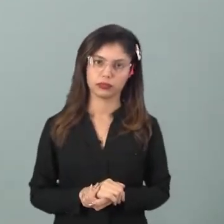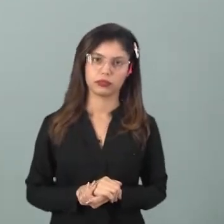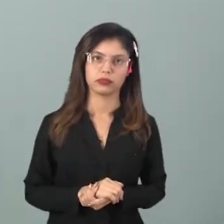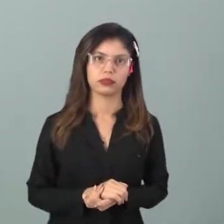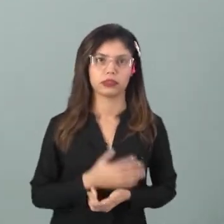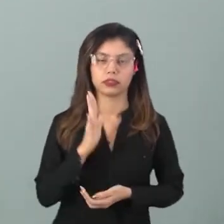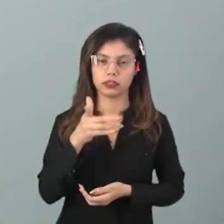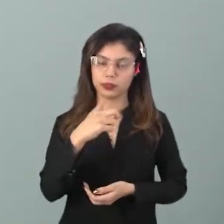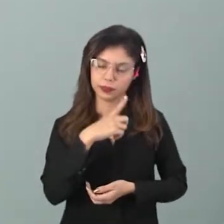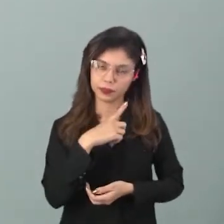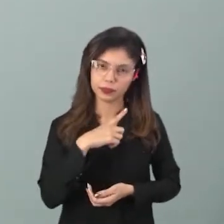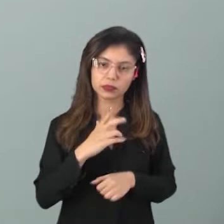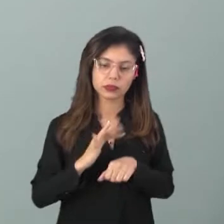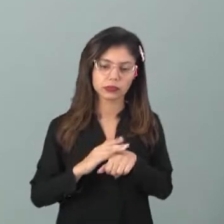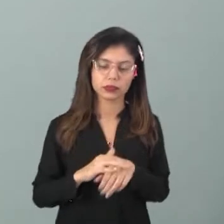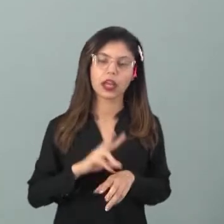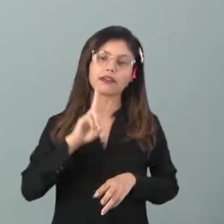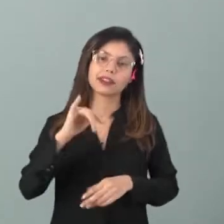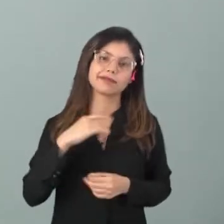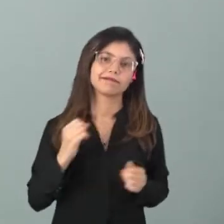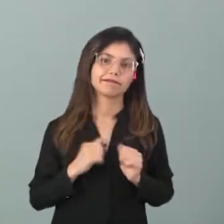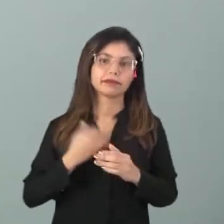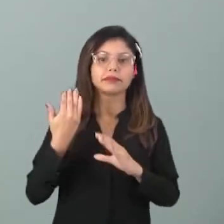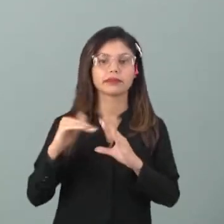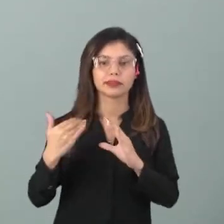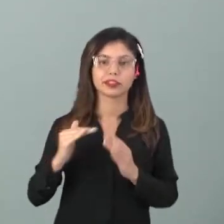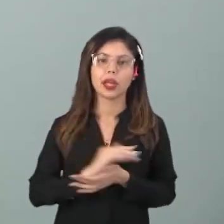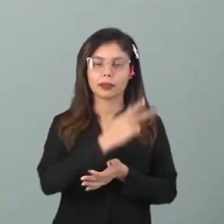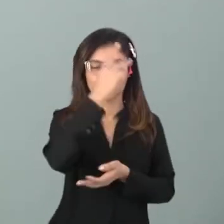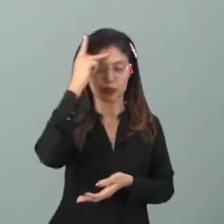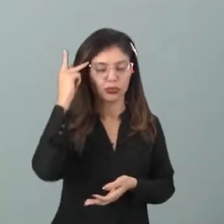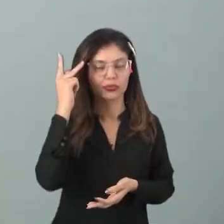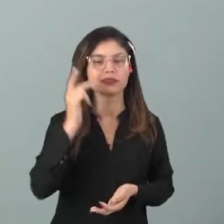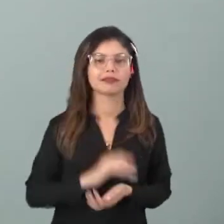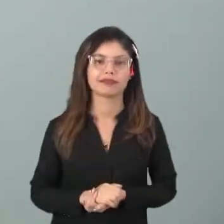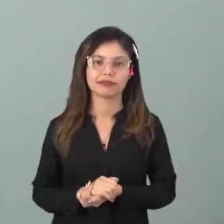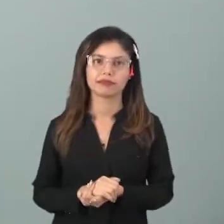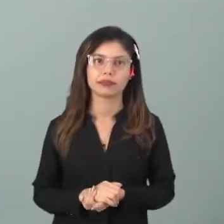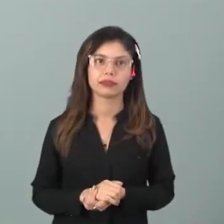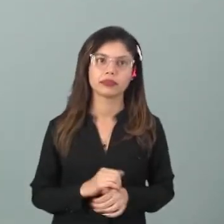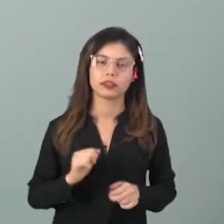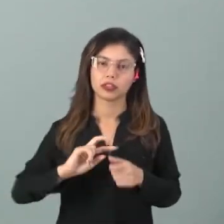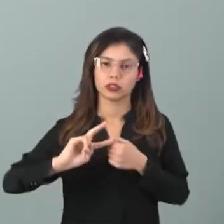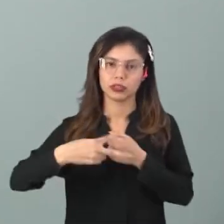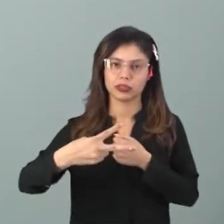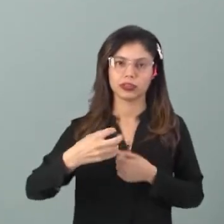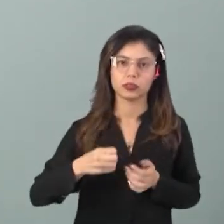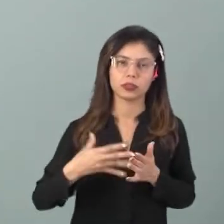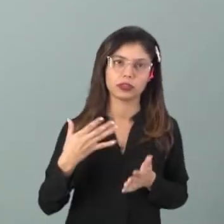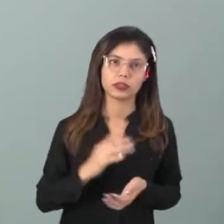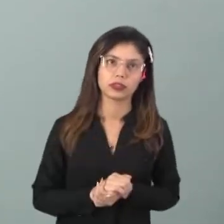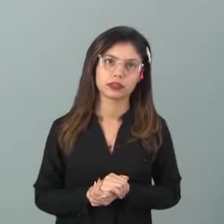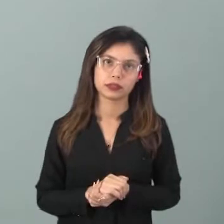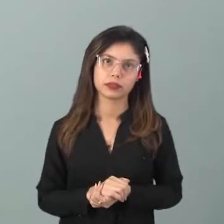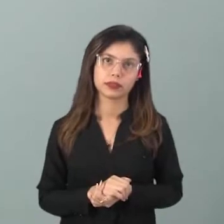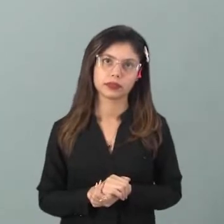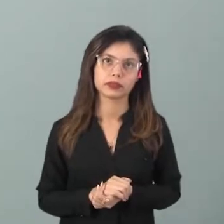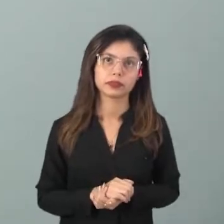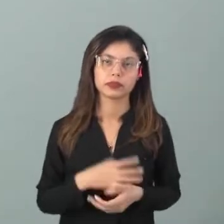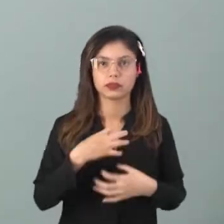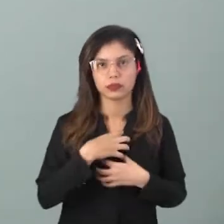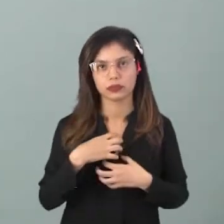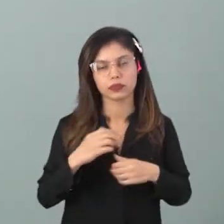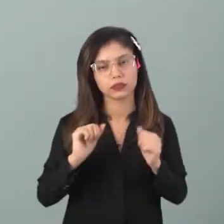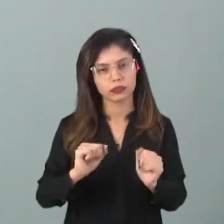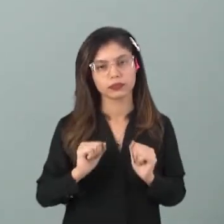já está contaminado e aí vai acabar transmitindo essa doença para as pessoas e vai gerar uma série de consequências, tá? E aí, nesse sentido, a